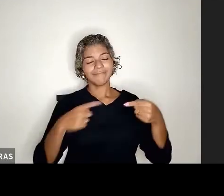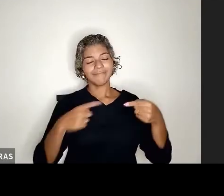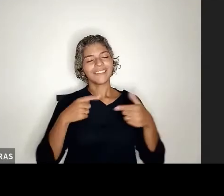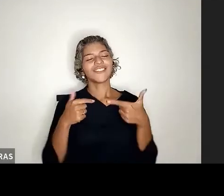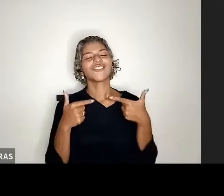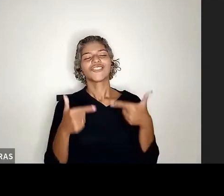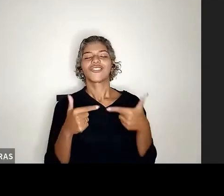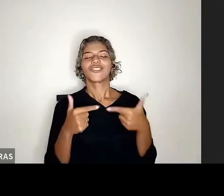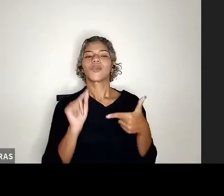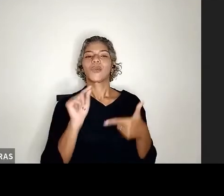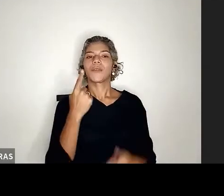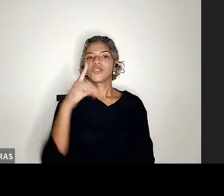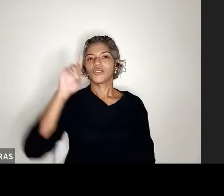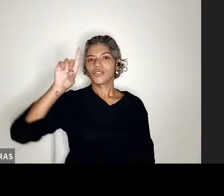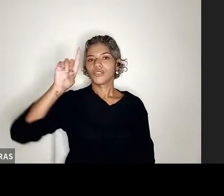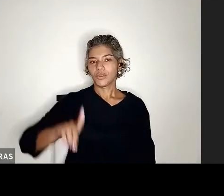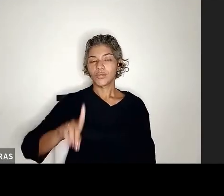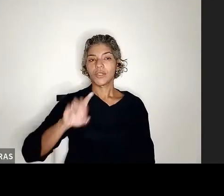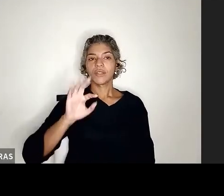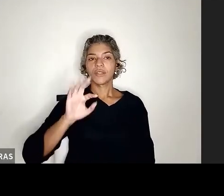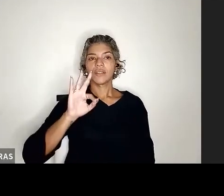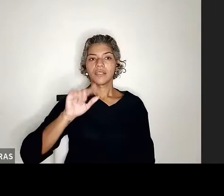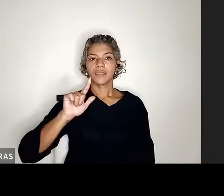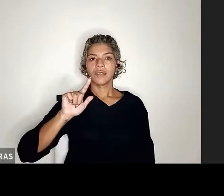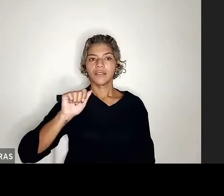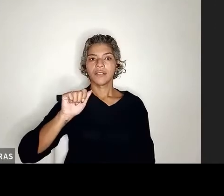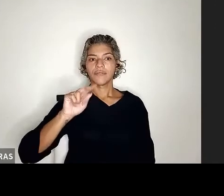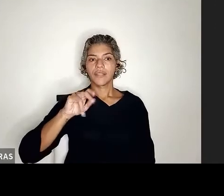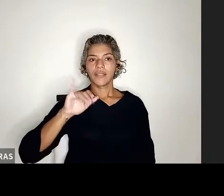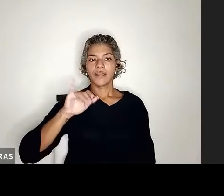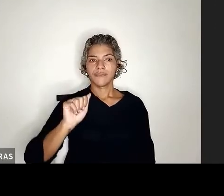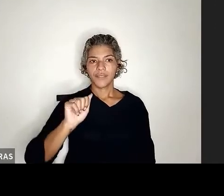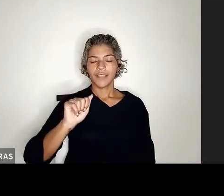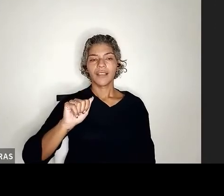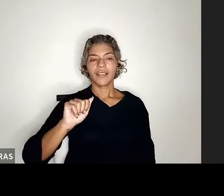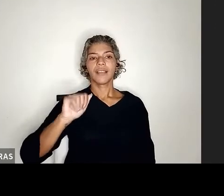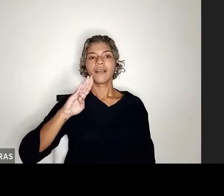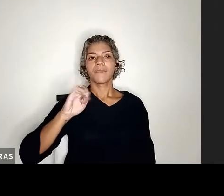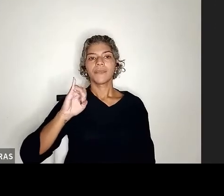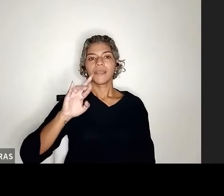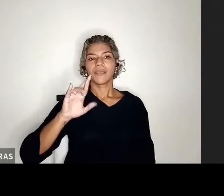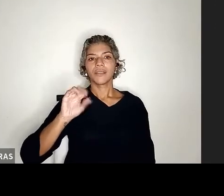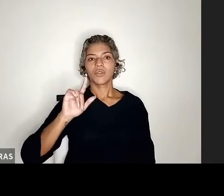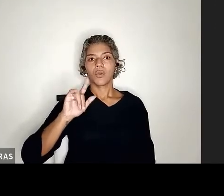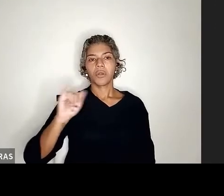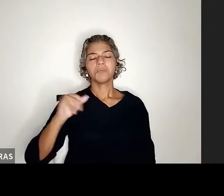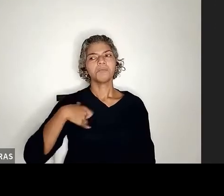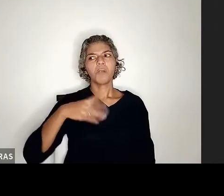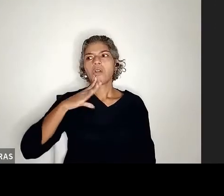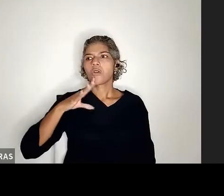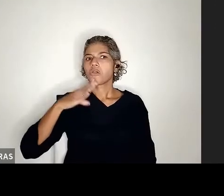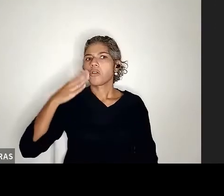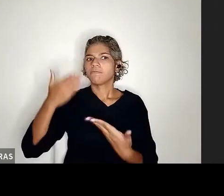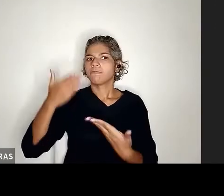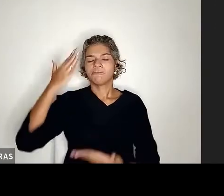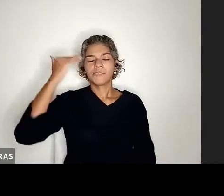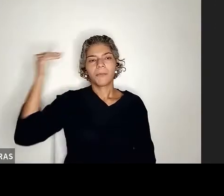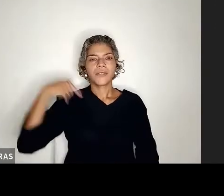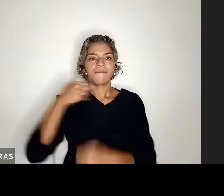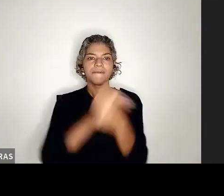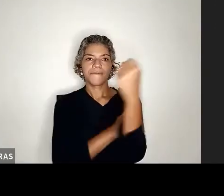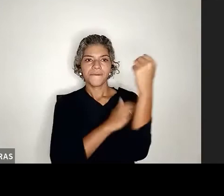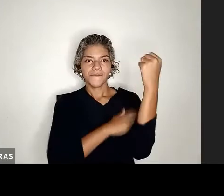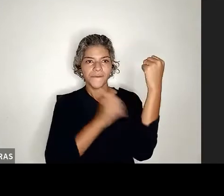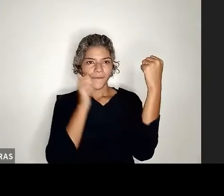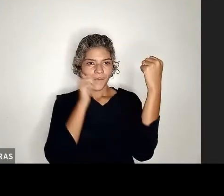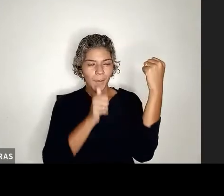adjunta, a Flávia Biroli, que é uma reconhecida feminista no Brasil. E foi muito interessante, lá nós fizemos um resgate da